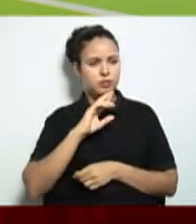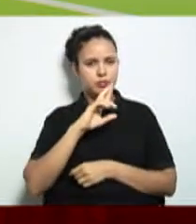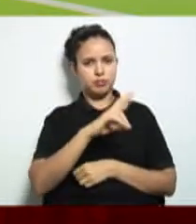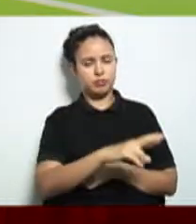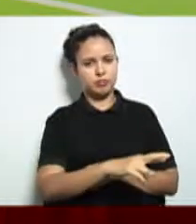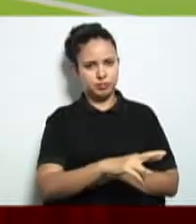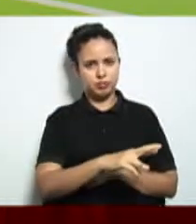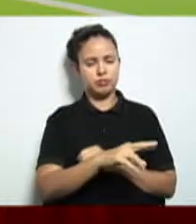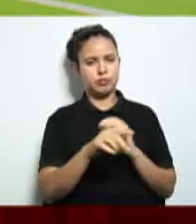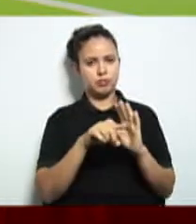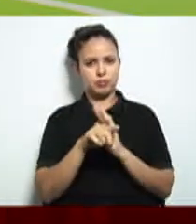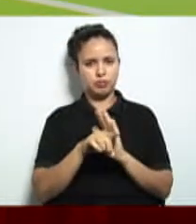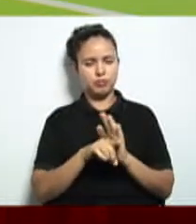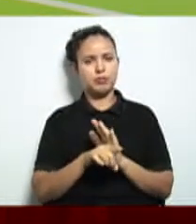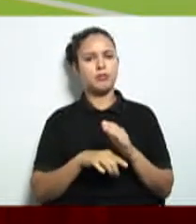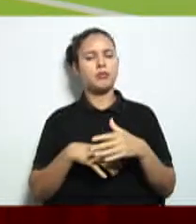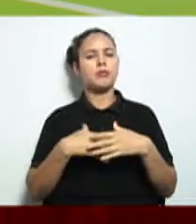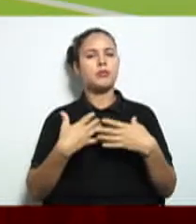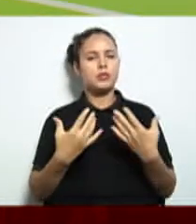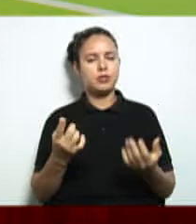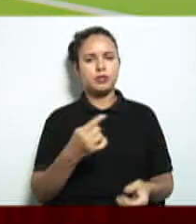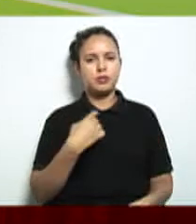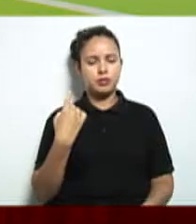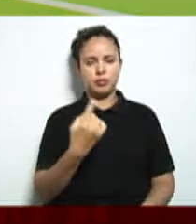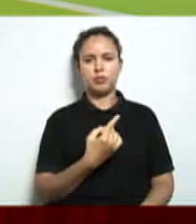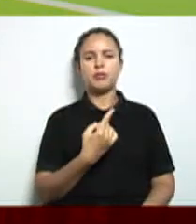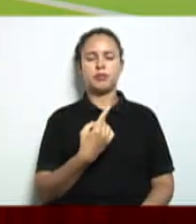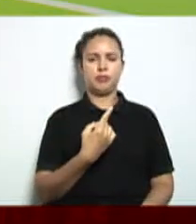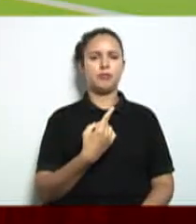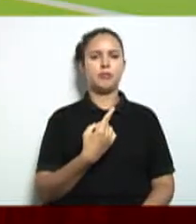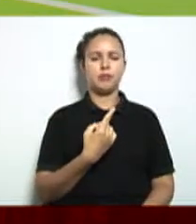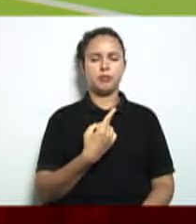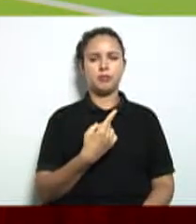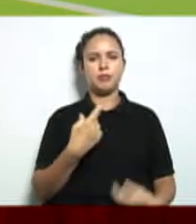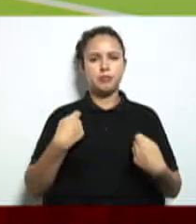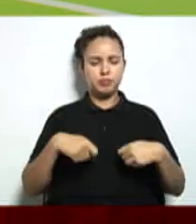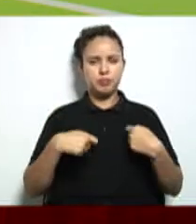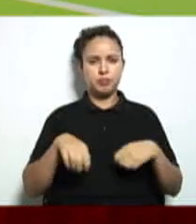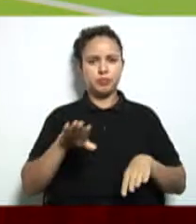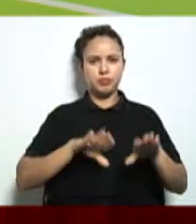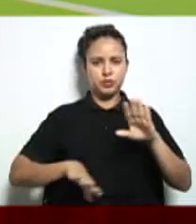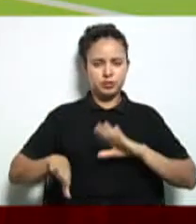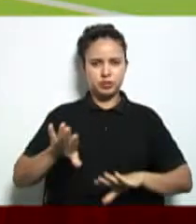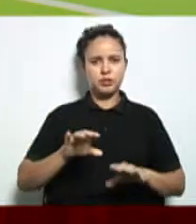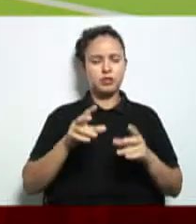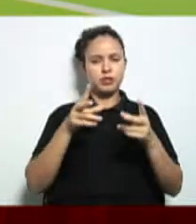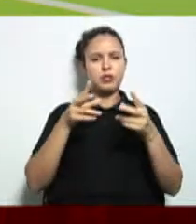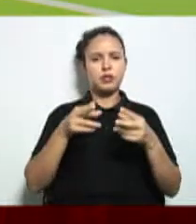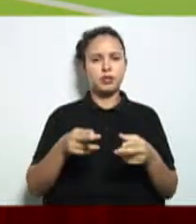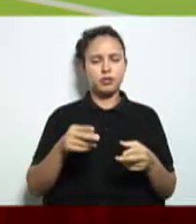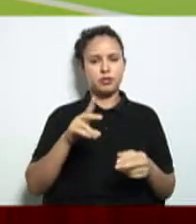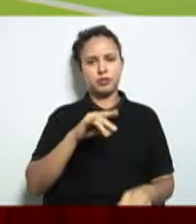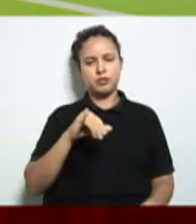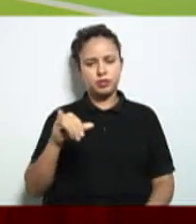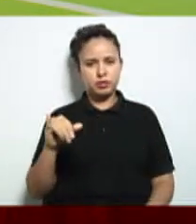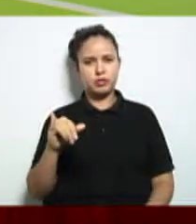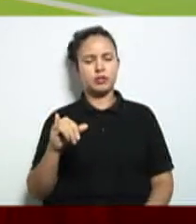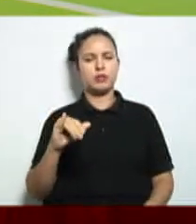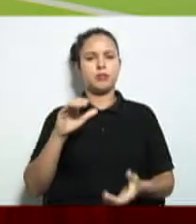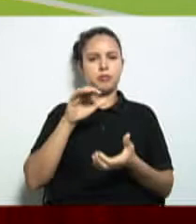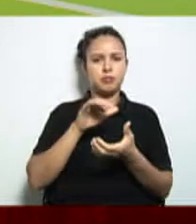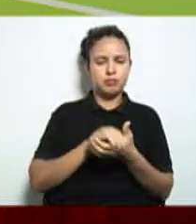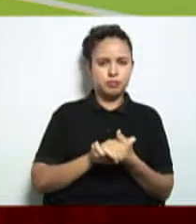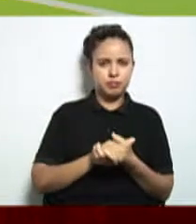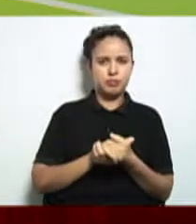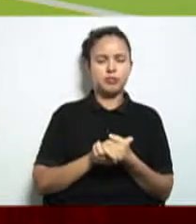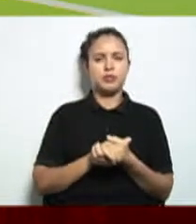sua pesquisa. Então, quando a gente participa desses momentos, a gente tem que ter cuidado. É igual quando você vai para um casamento, você